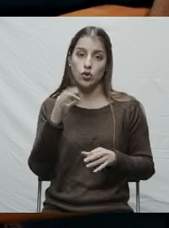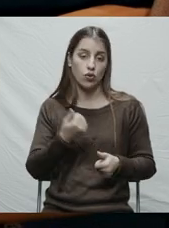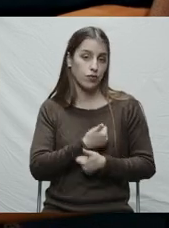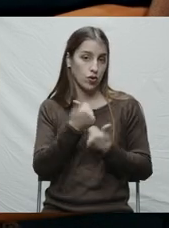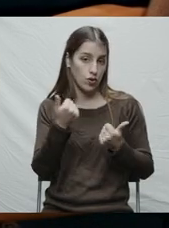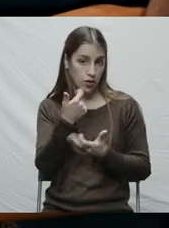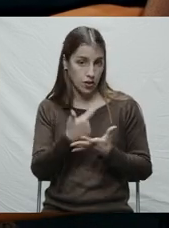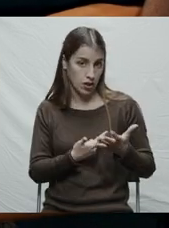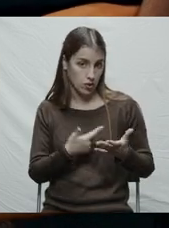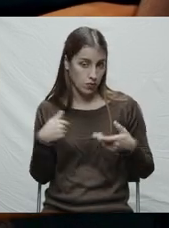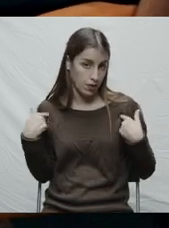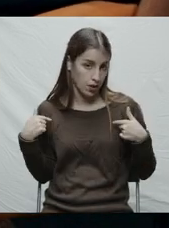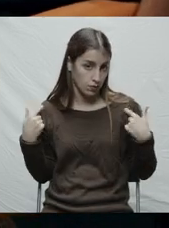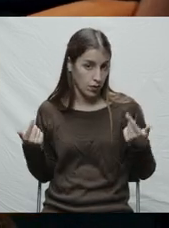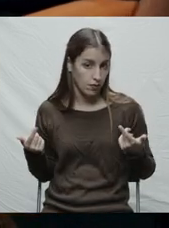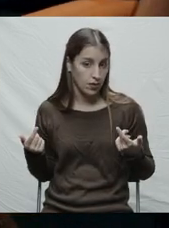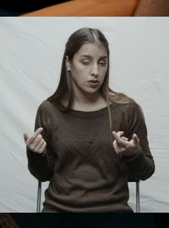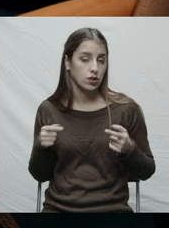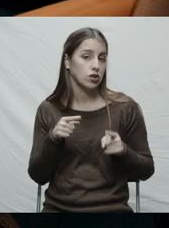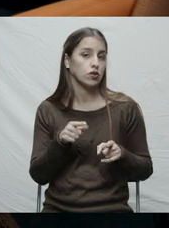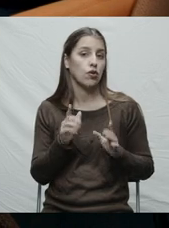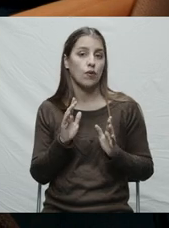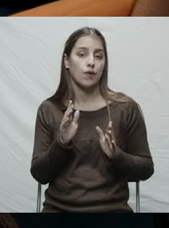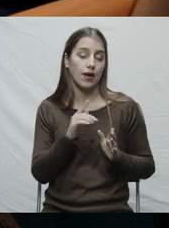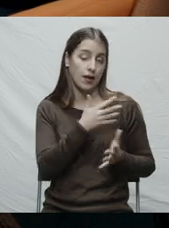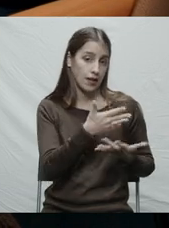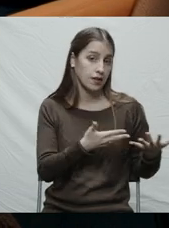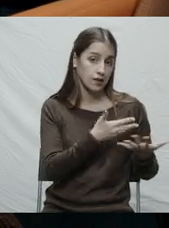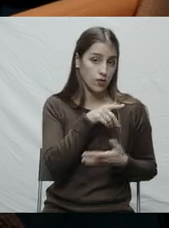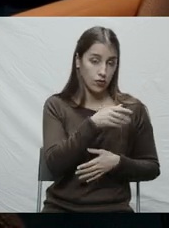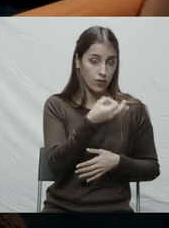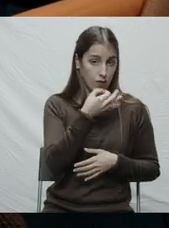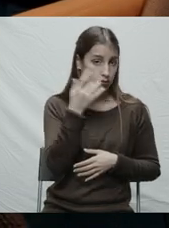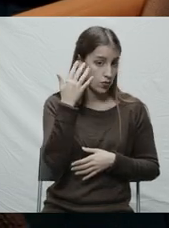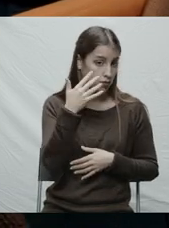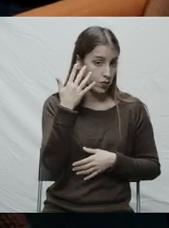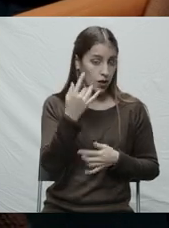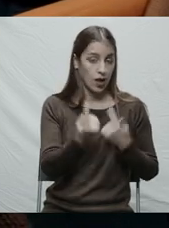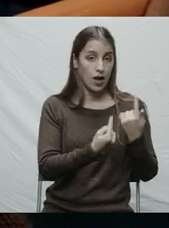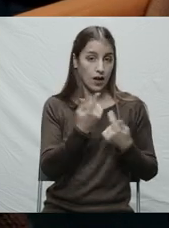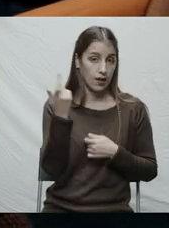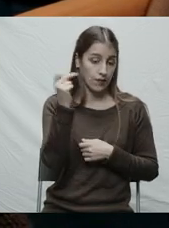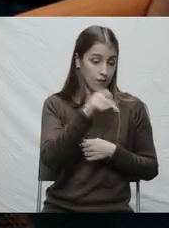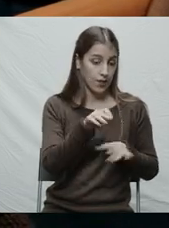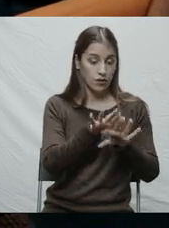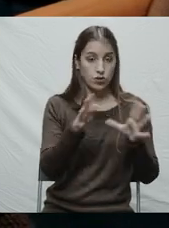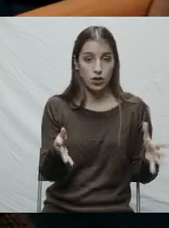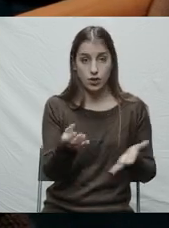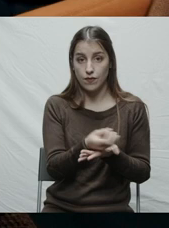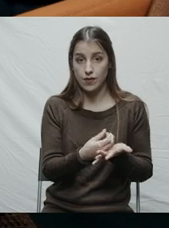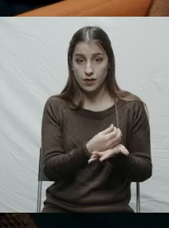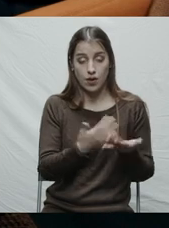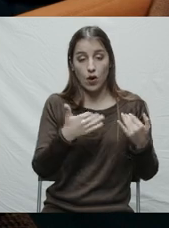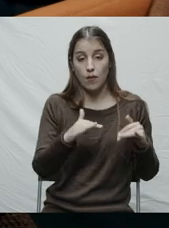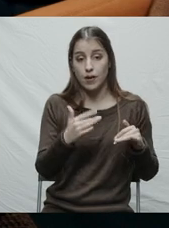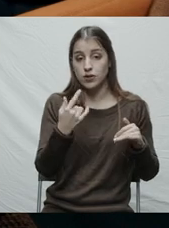que desperta mais qualquer. Isso não tem que ser Essa necessariamente. relação que falavas também com a memória, ou seja, alguém que vem Sim. para um estúdio, para um espaço vazio,